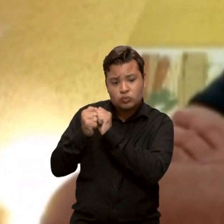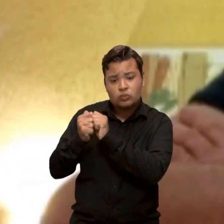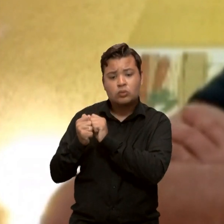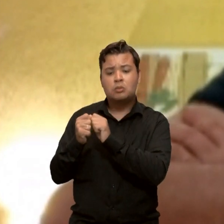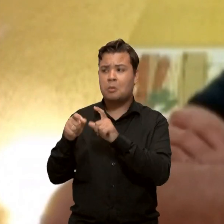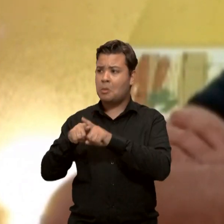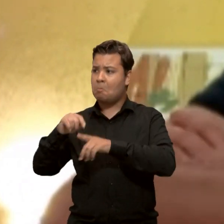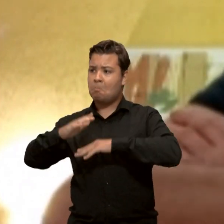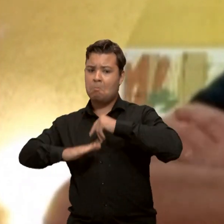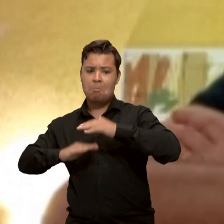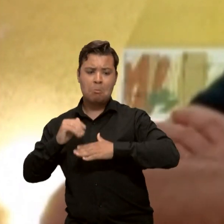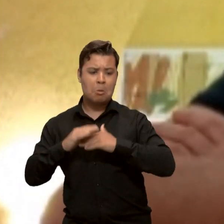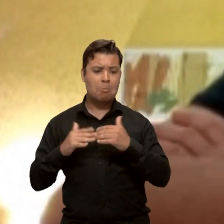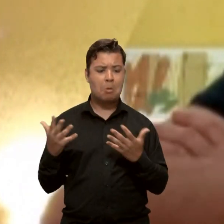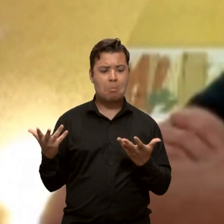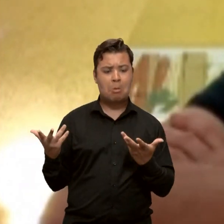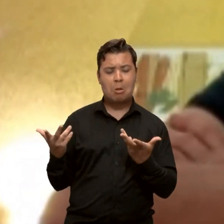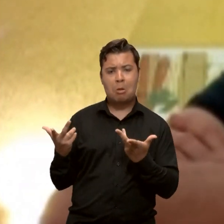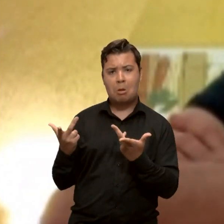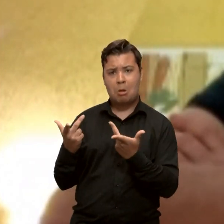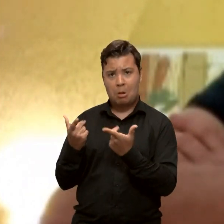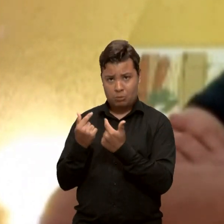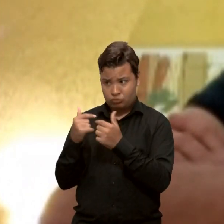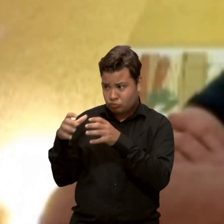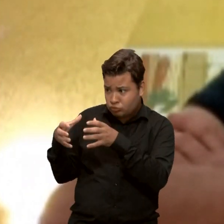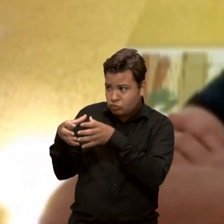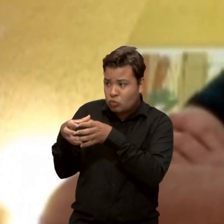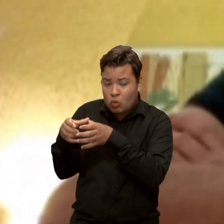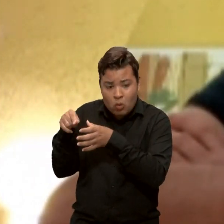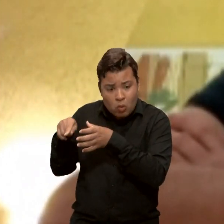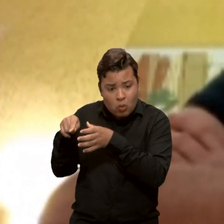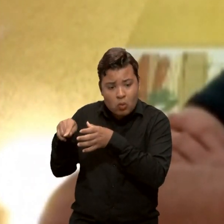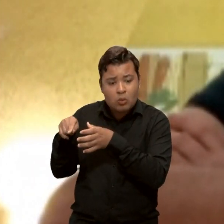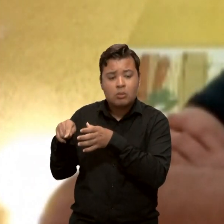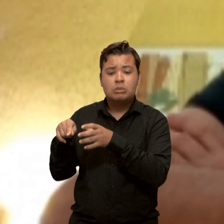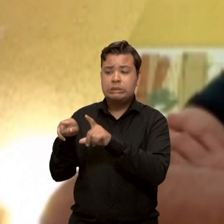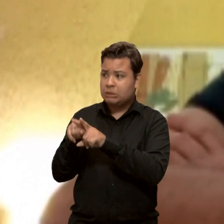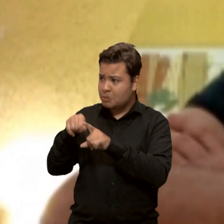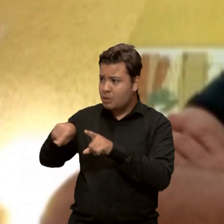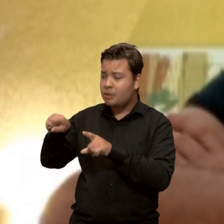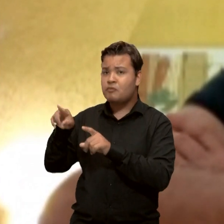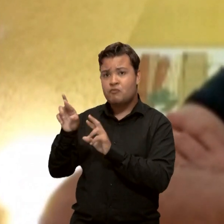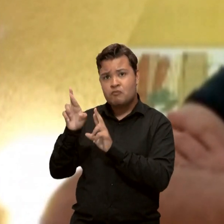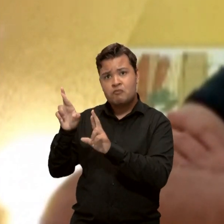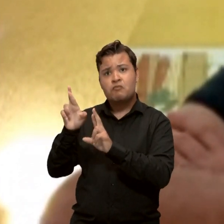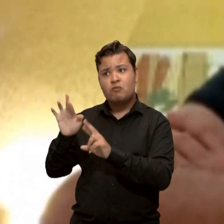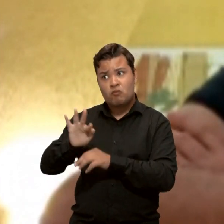nível e que têm, né, uma disposição de algo mais para o futuro,